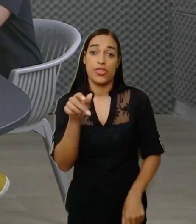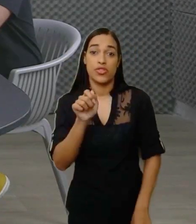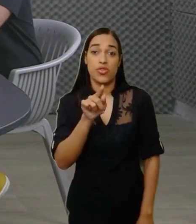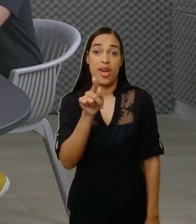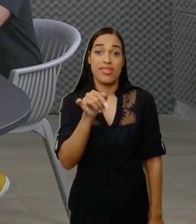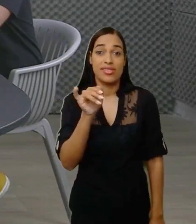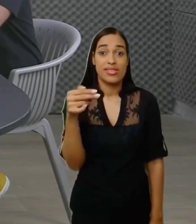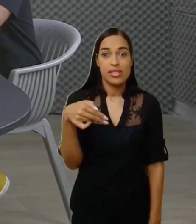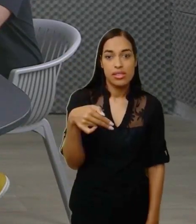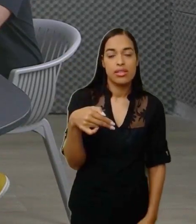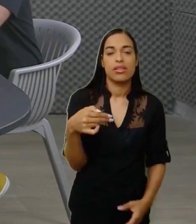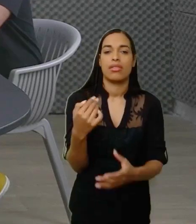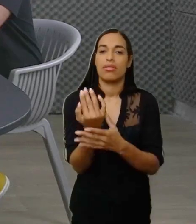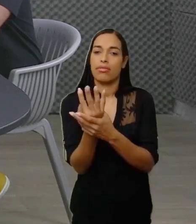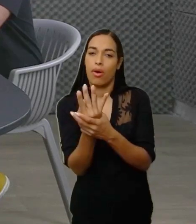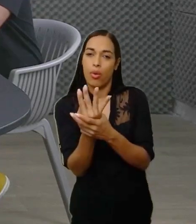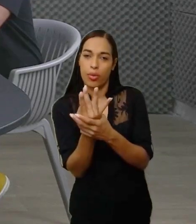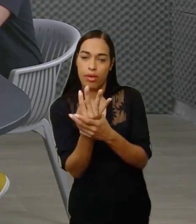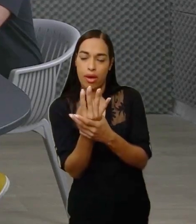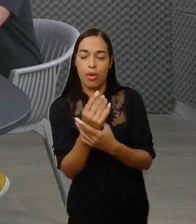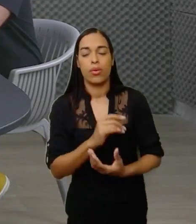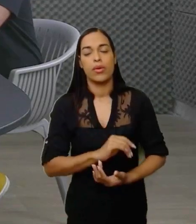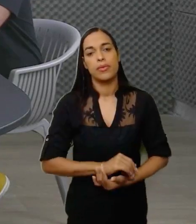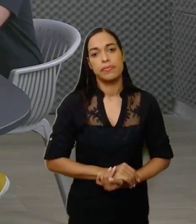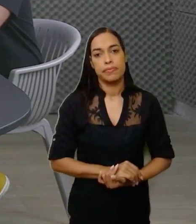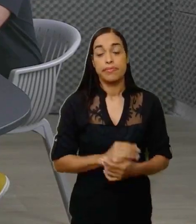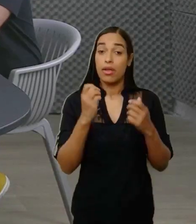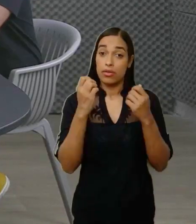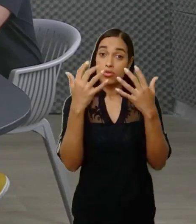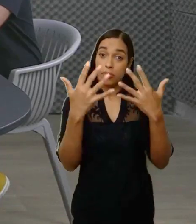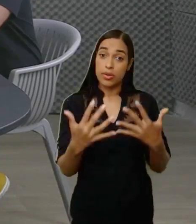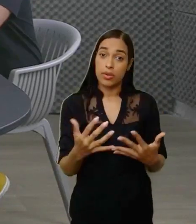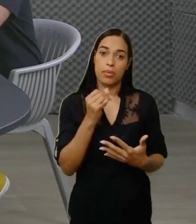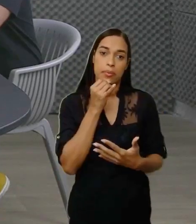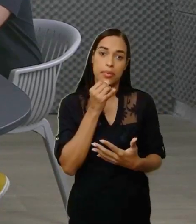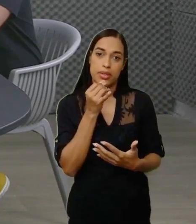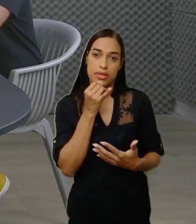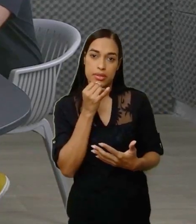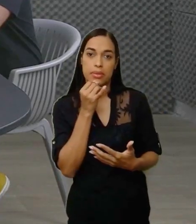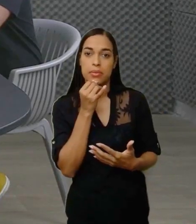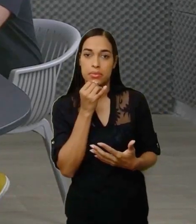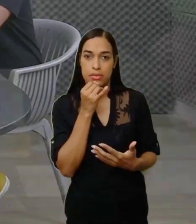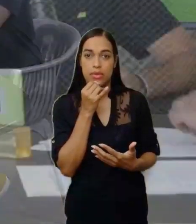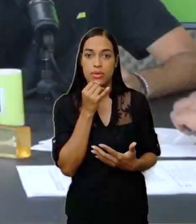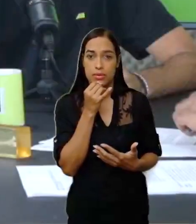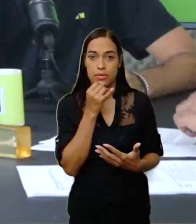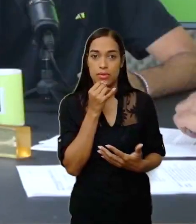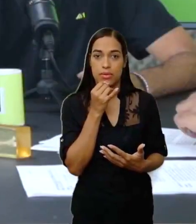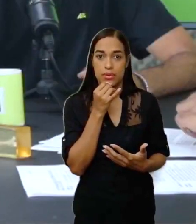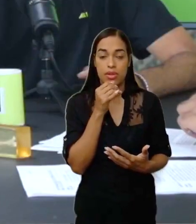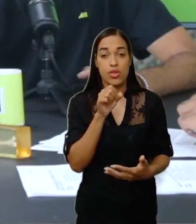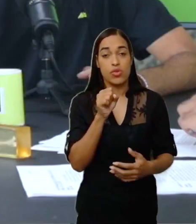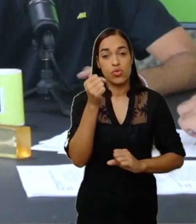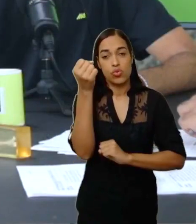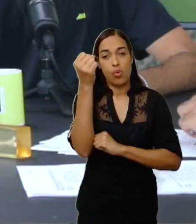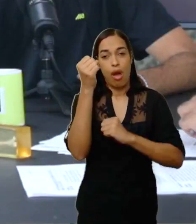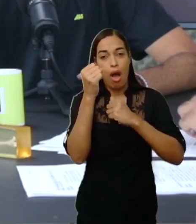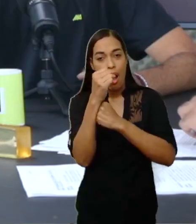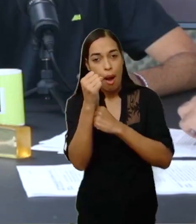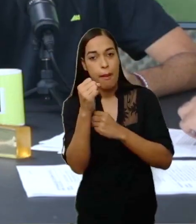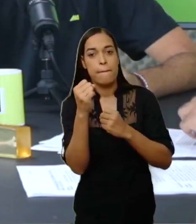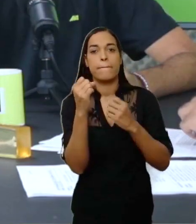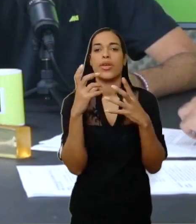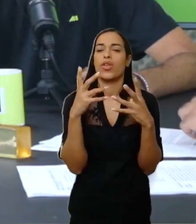Rural, justamente foram fatores, por exemplo, a construção de swap, né?